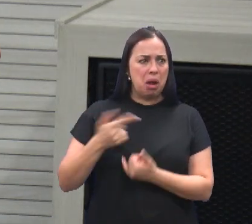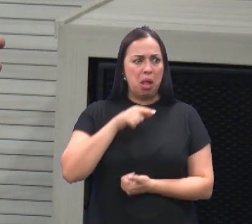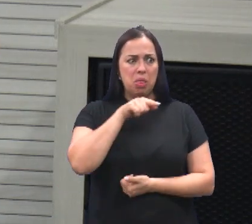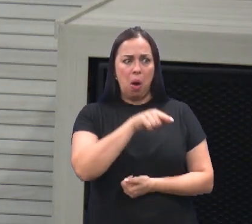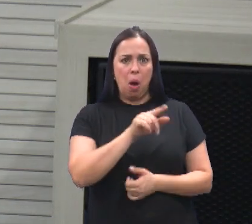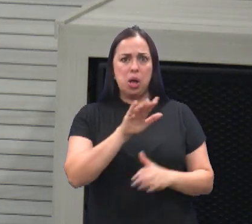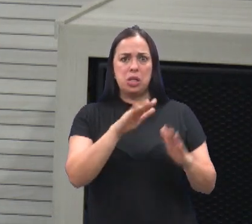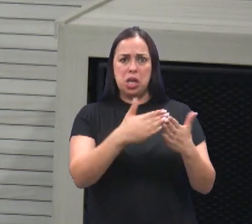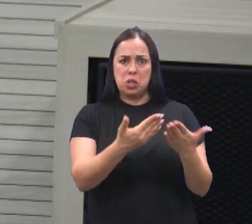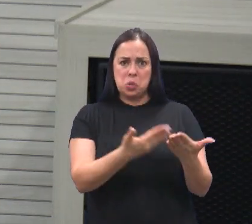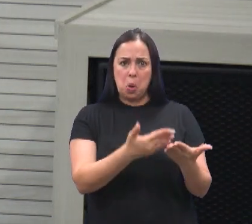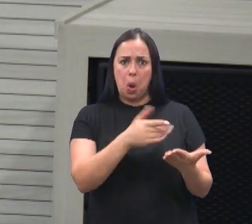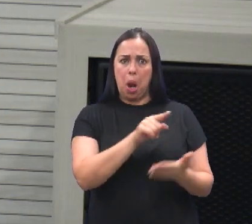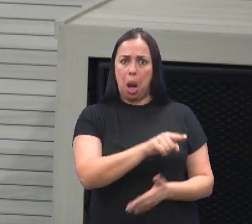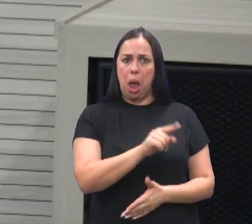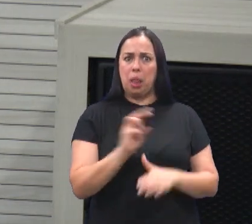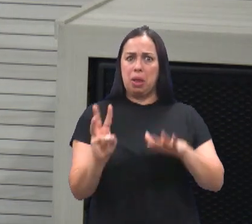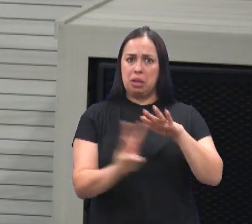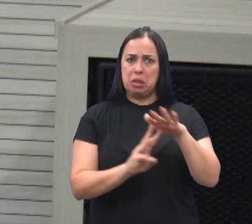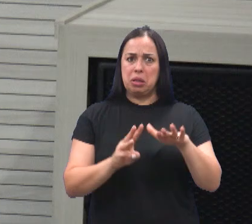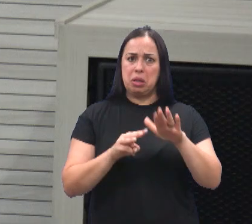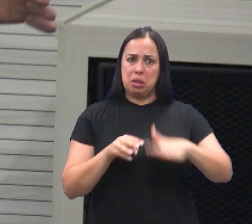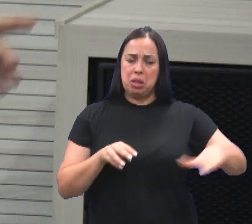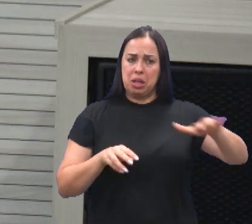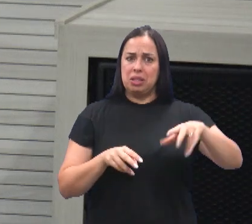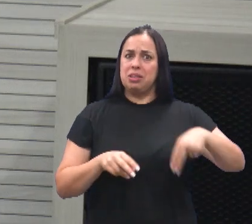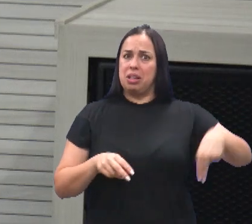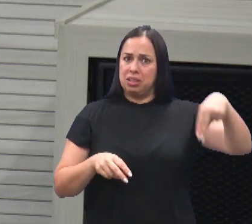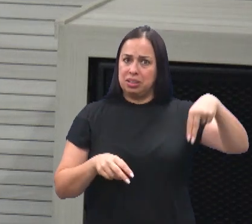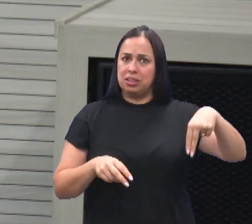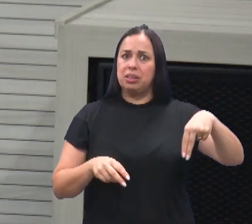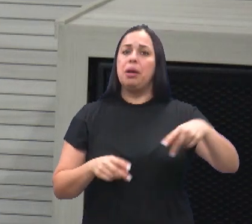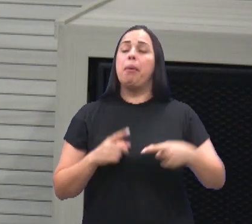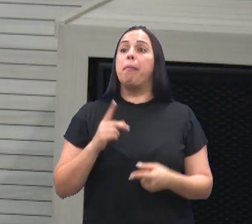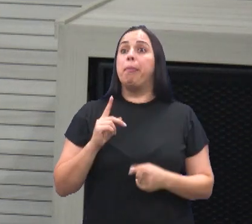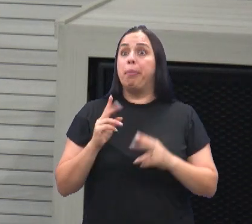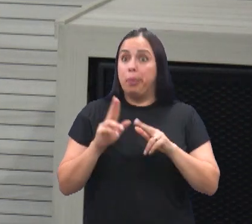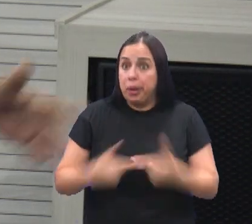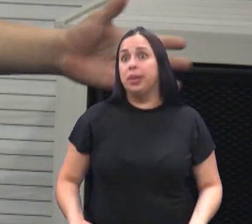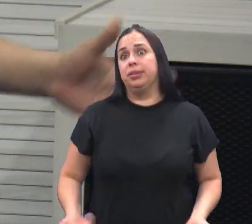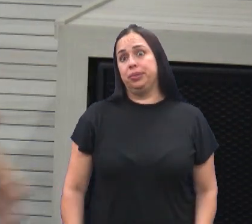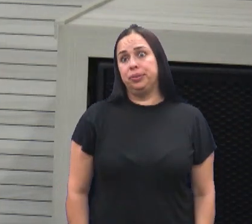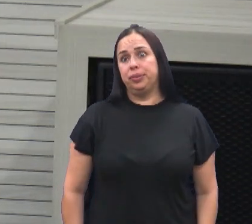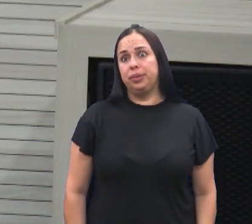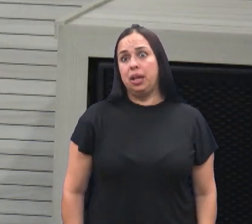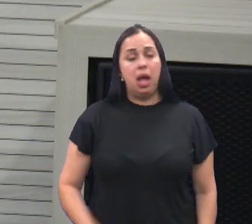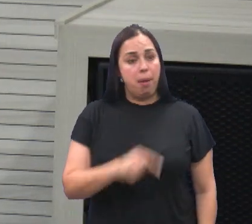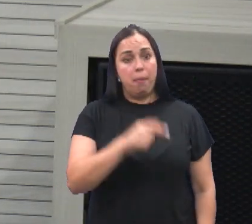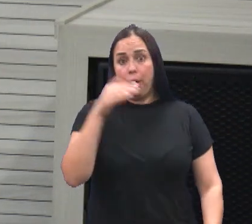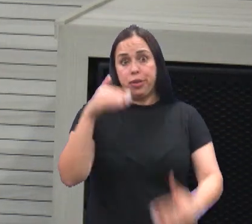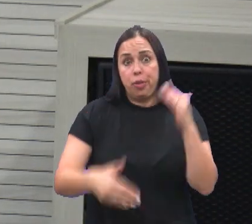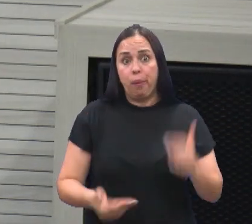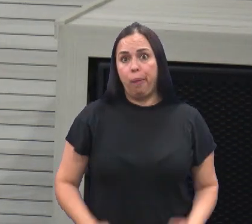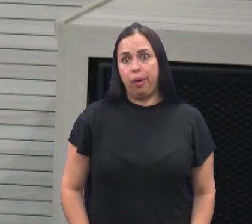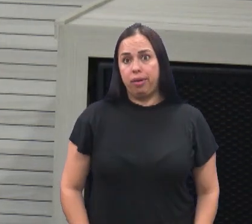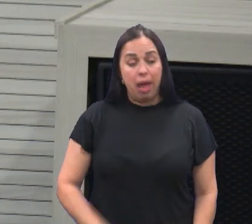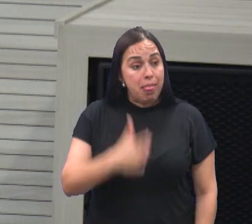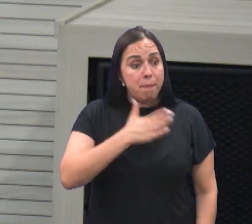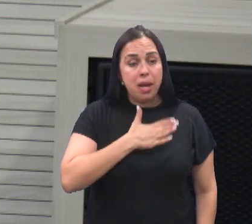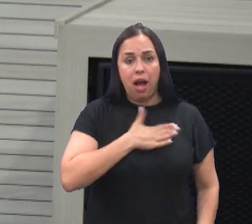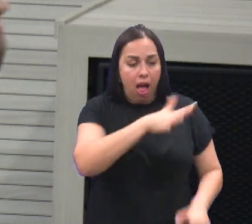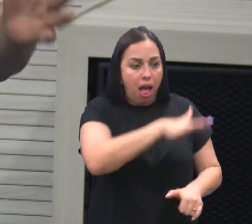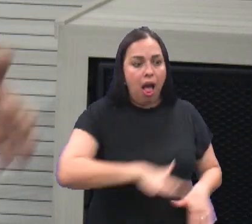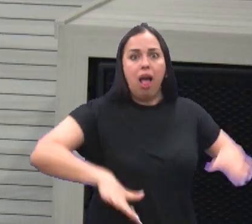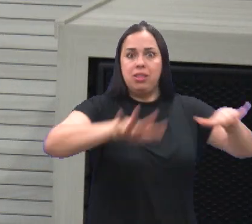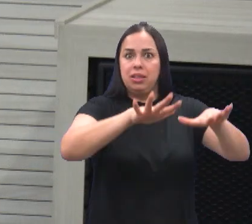vai votar a favor na sua região. Justamente por ser na minha região, que eu não vou votar a favor. Eu